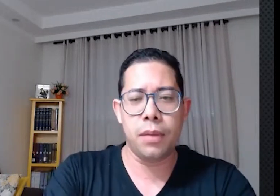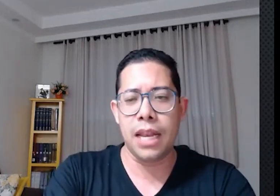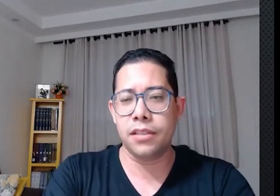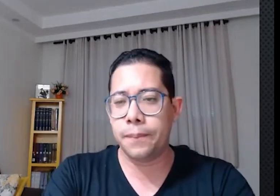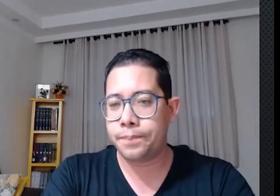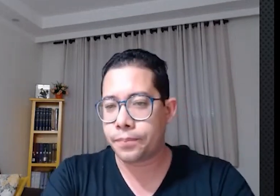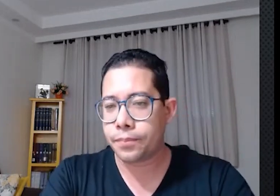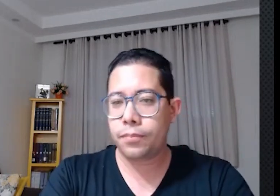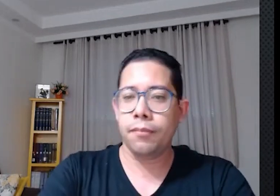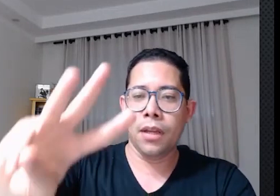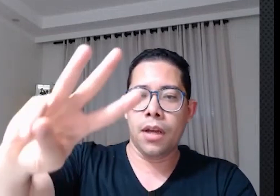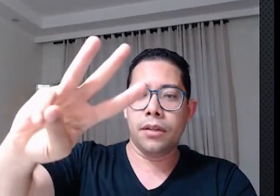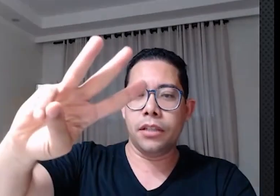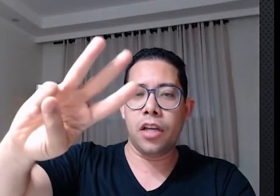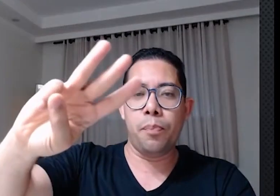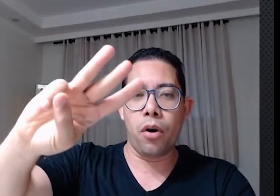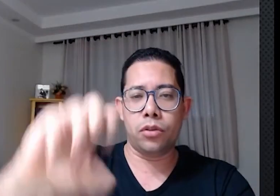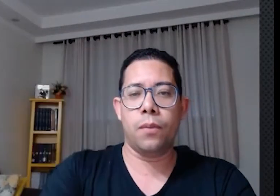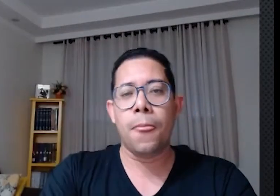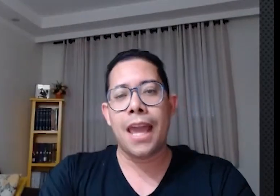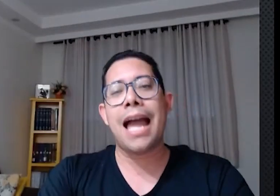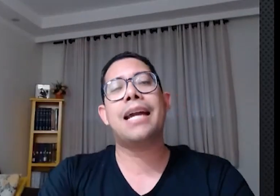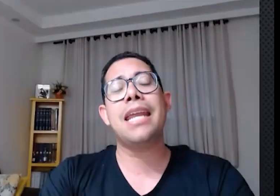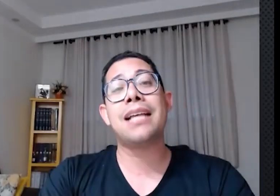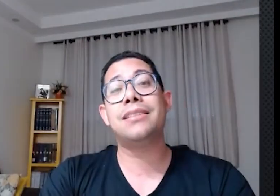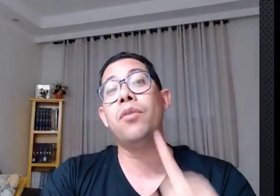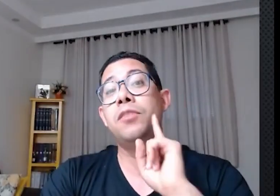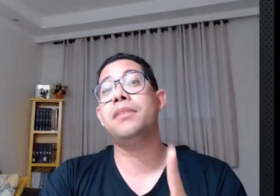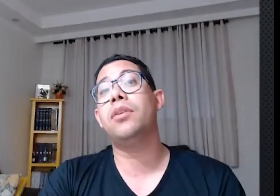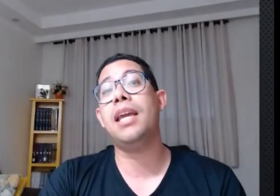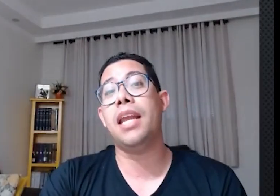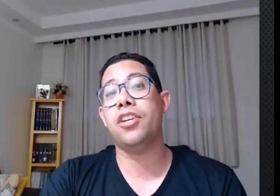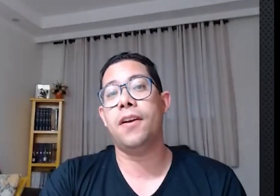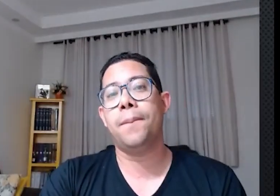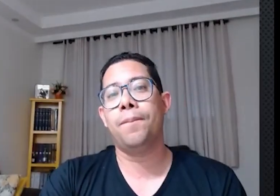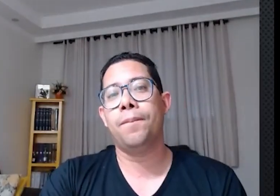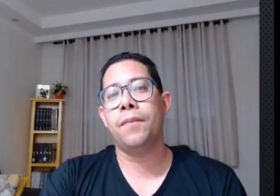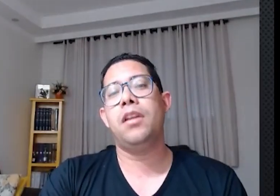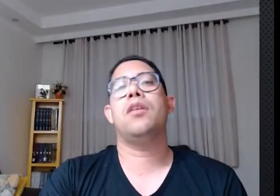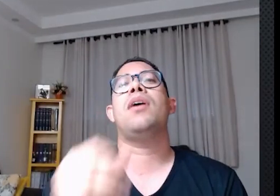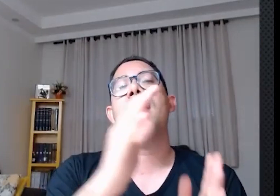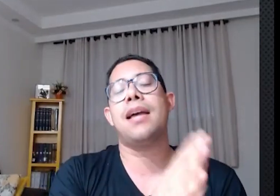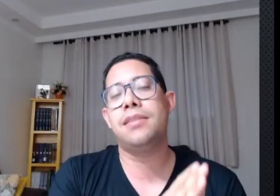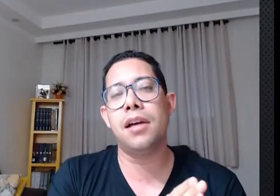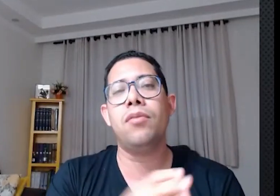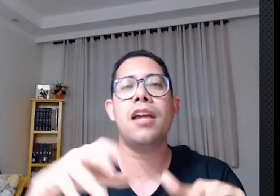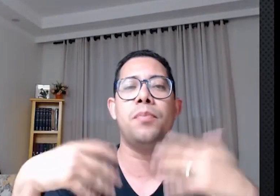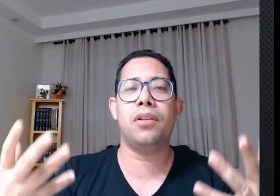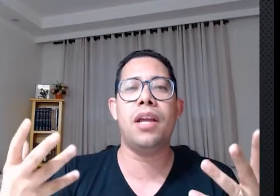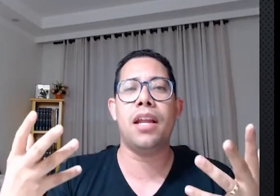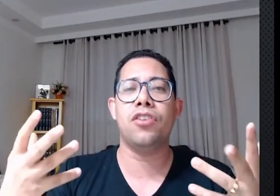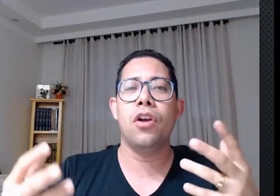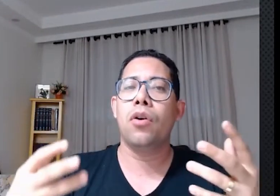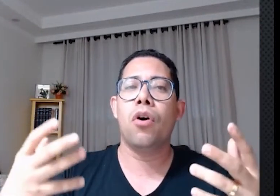Jesus. Beleza. Terceiro ponto, a criação e expansão da igreja. Então, a criação e a